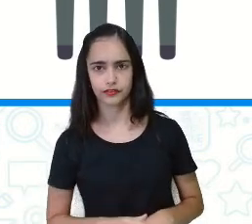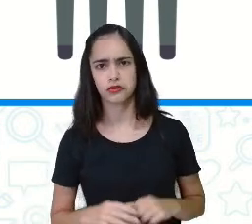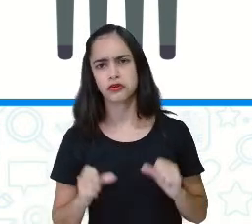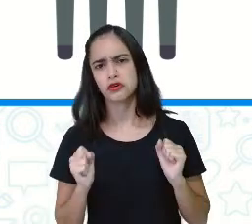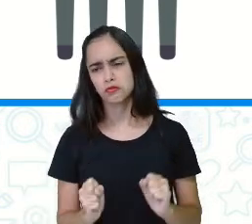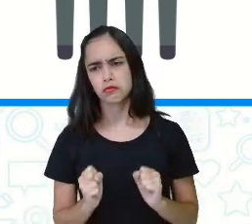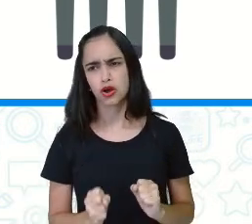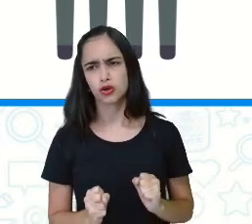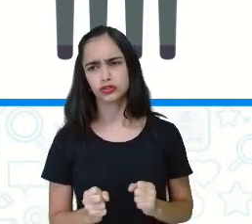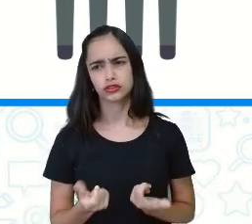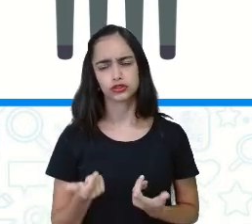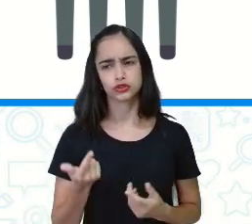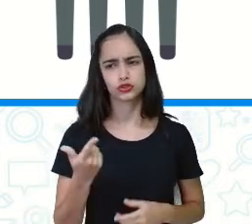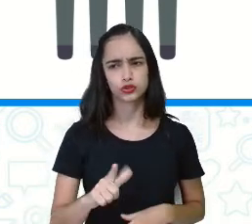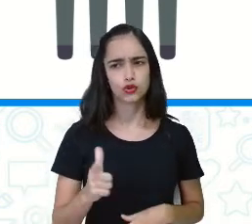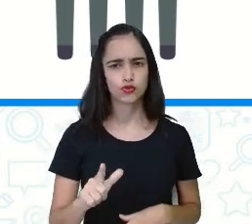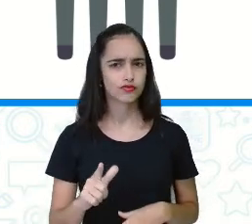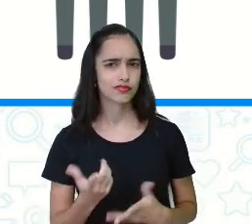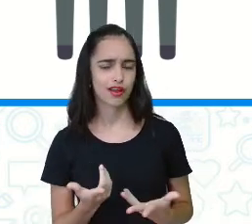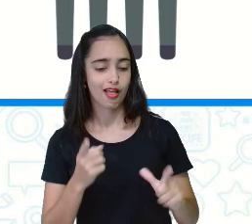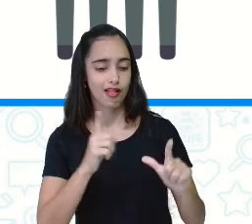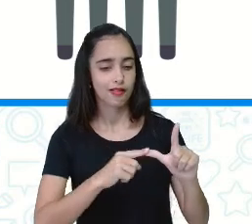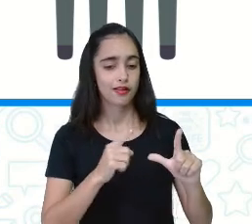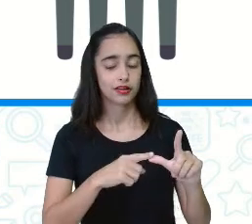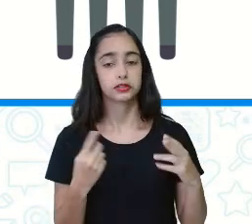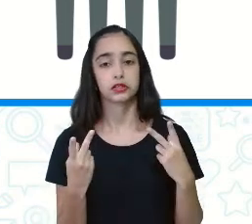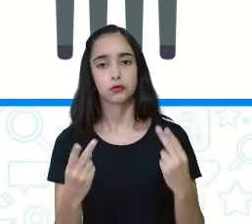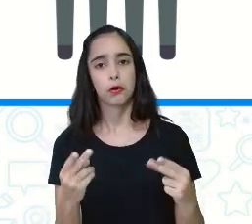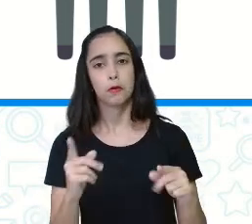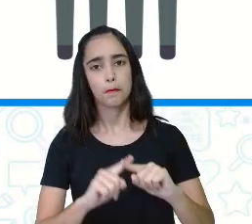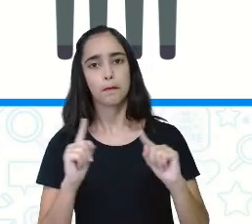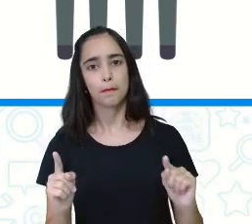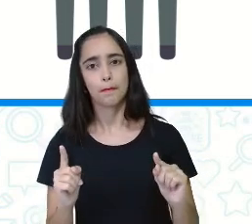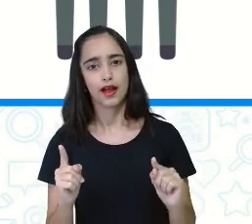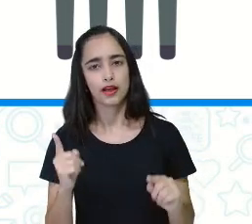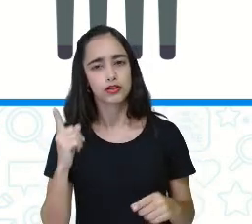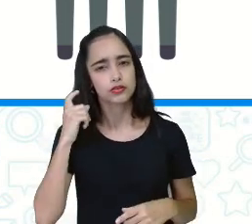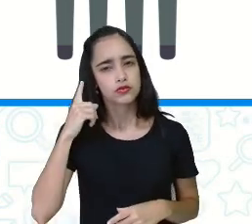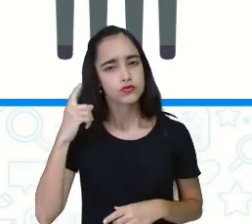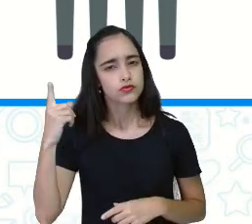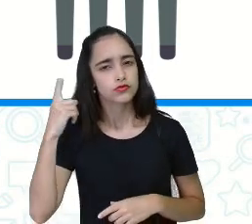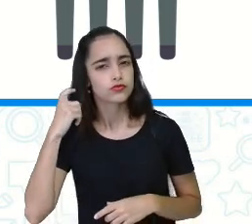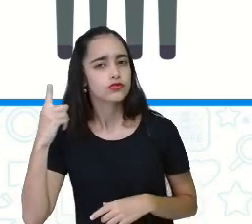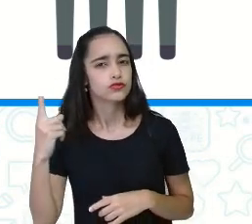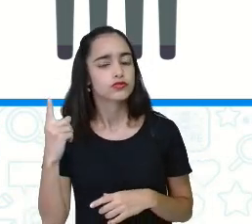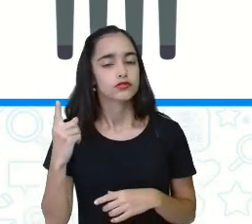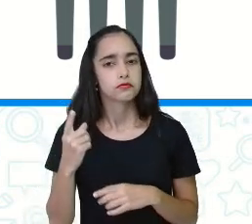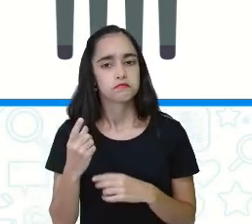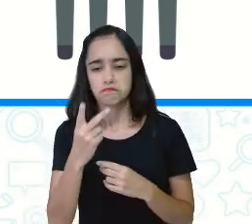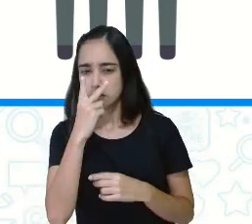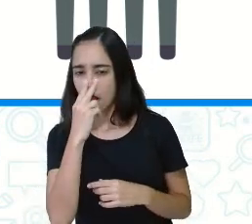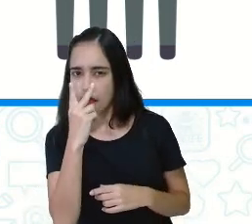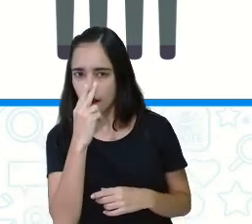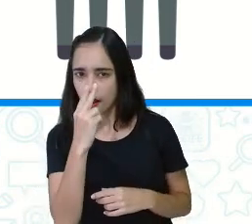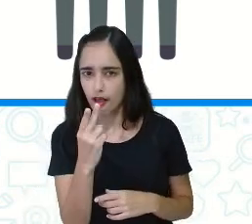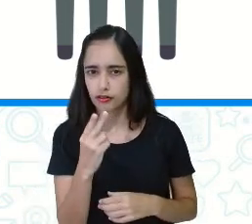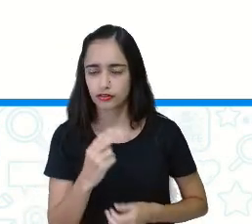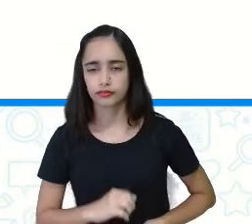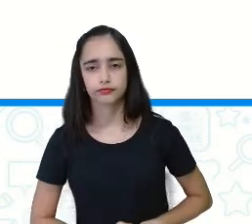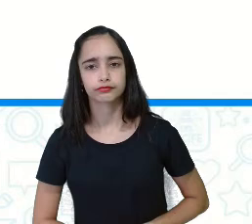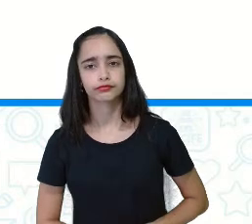mesma letra, tá? As mesmas letras, mas a sonoridade é parecida,